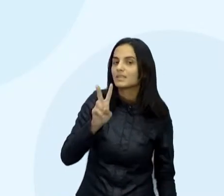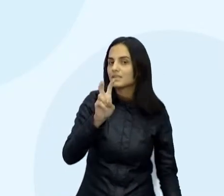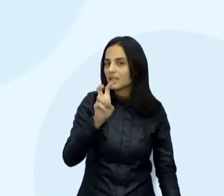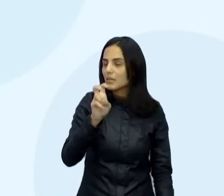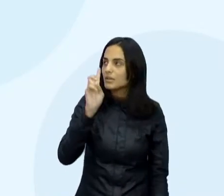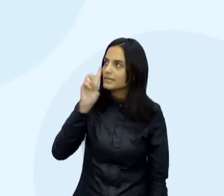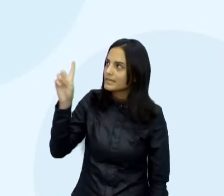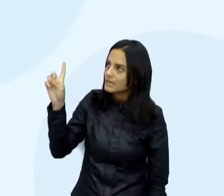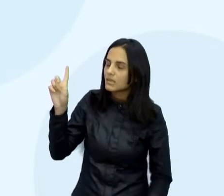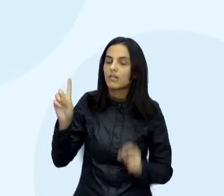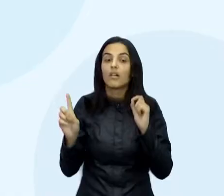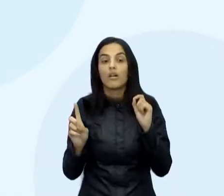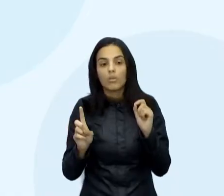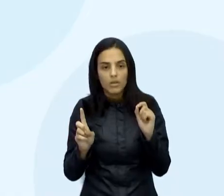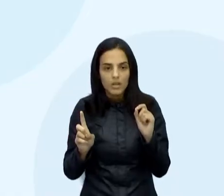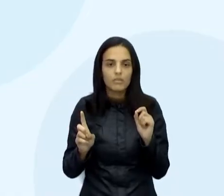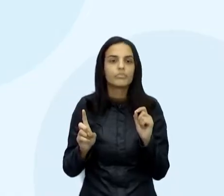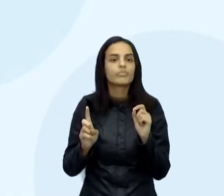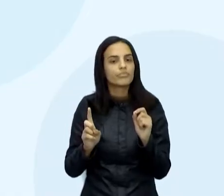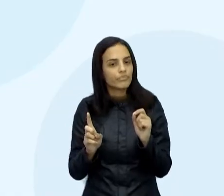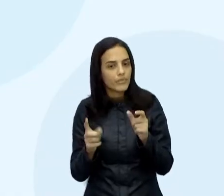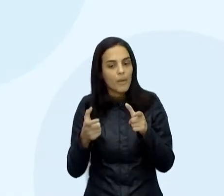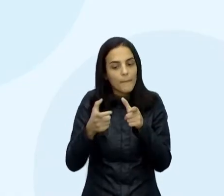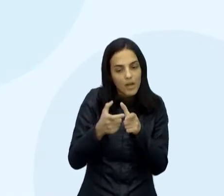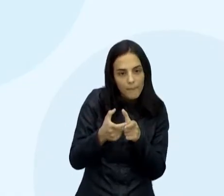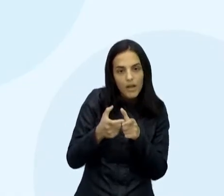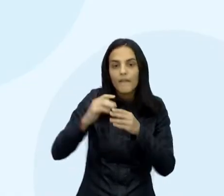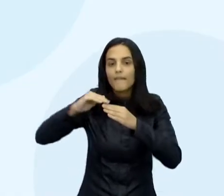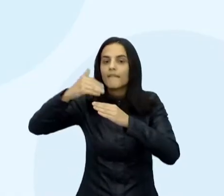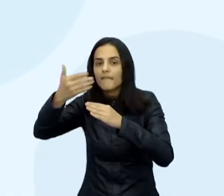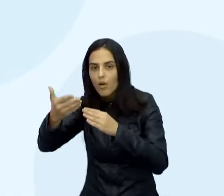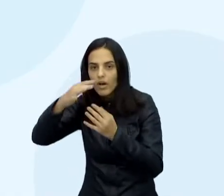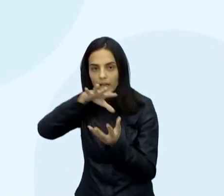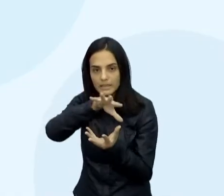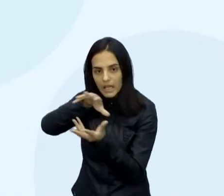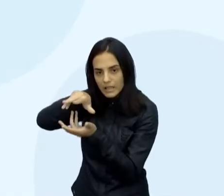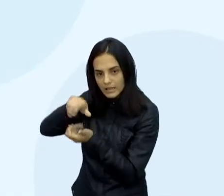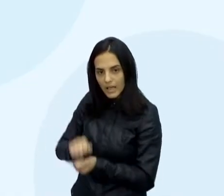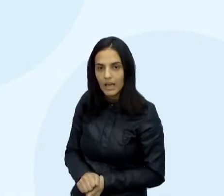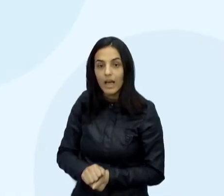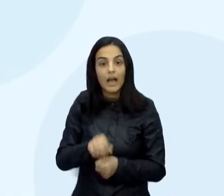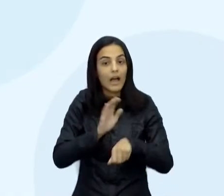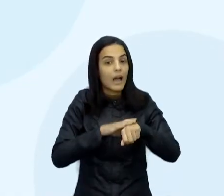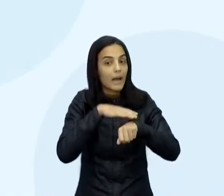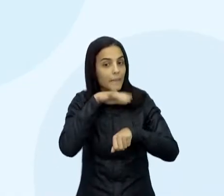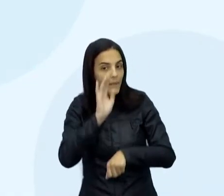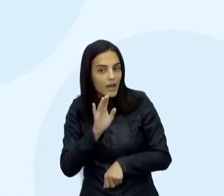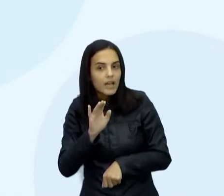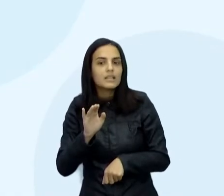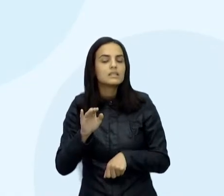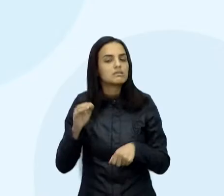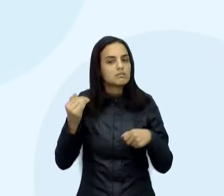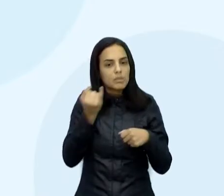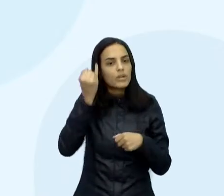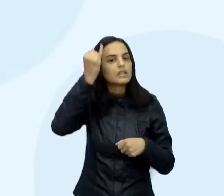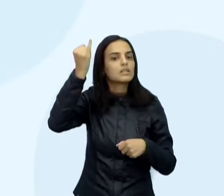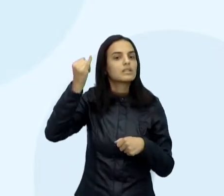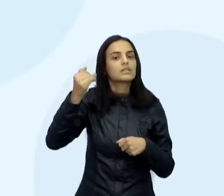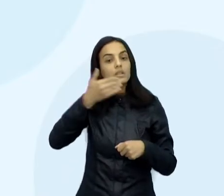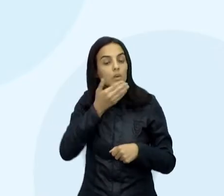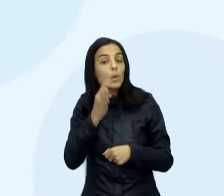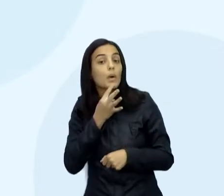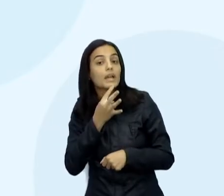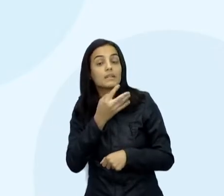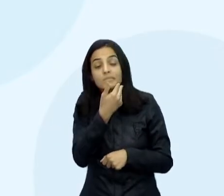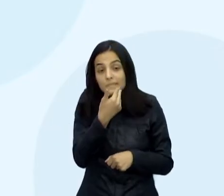vocês. A crosta terrestre é a porção externa da Terra, a mais delgada de suas camadas e a que conhecemos